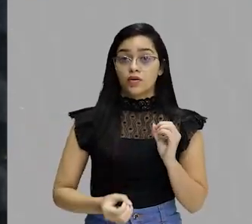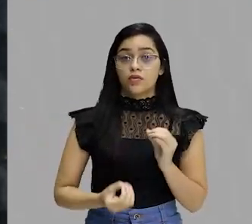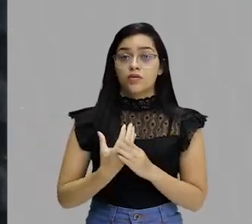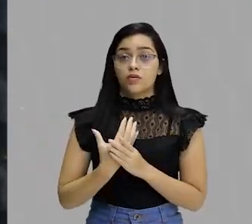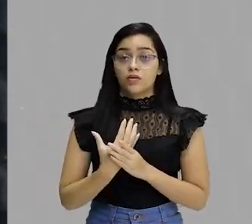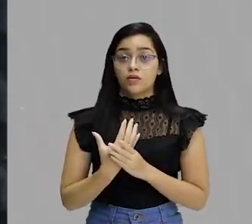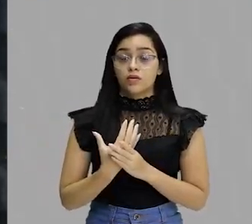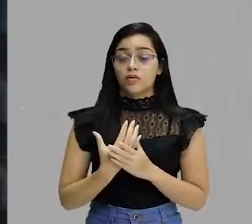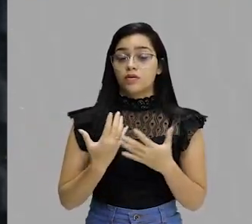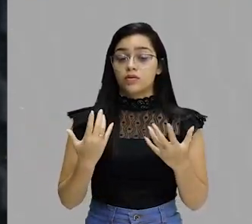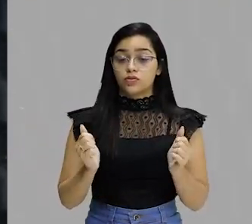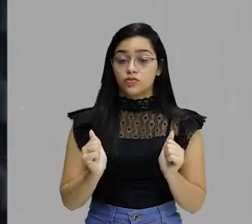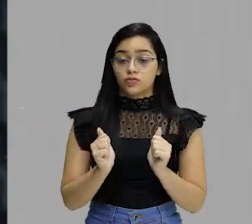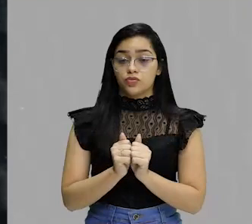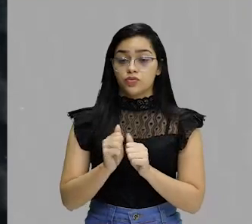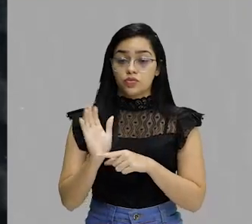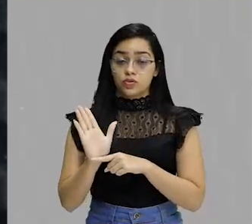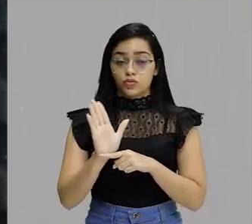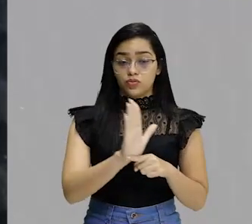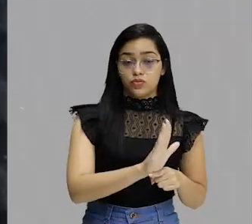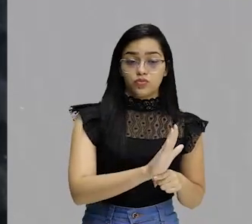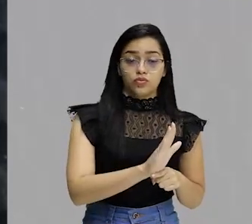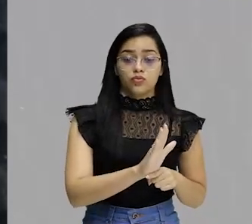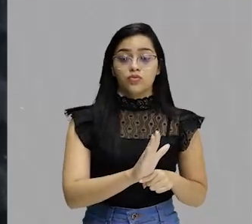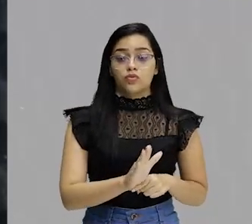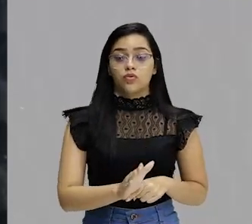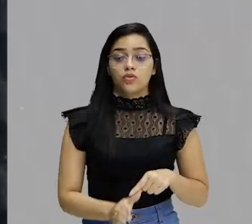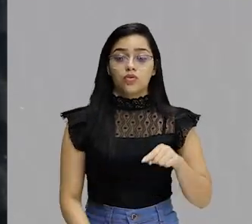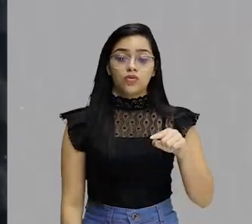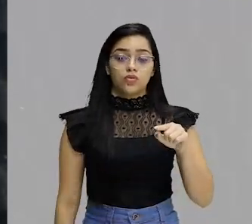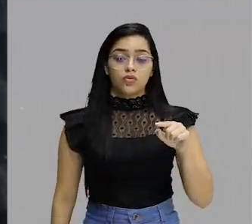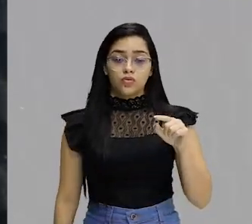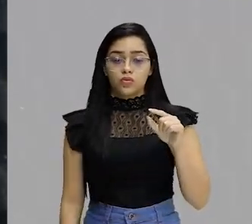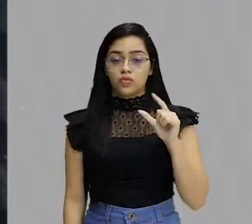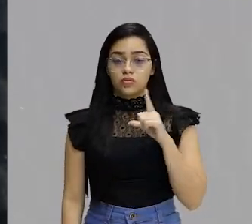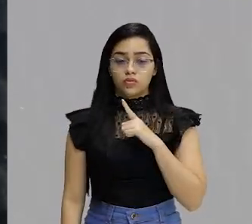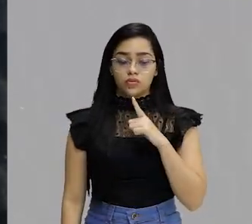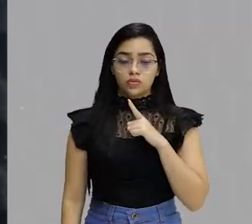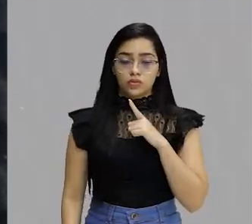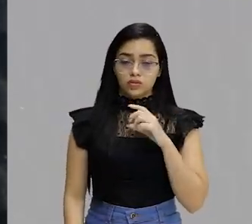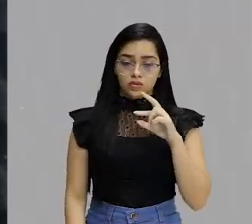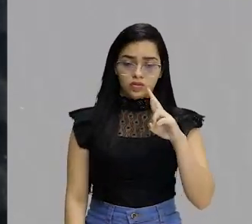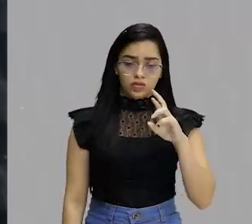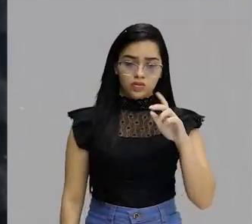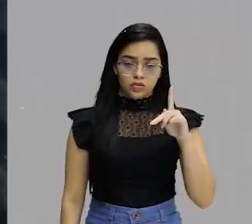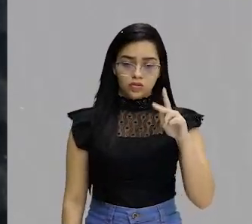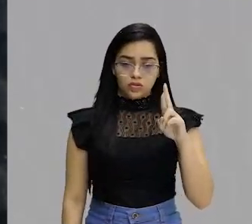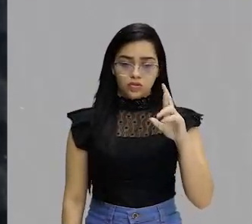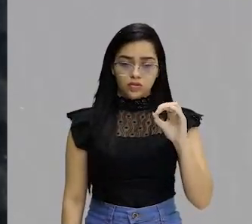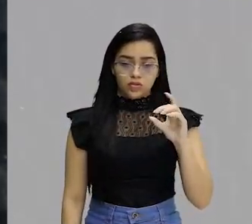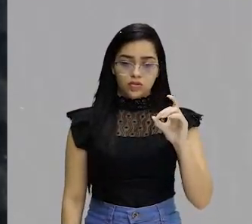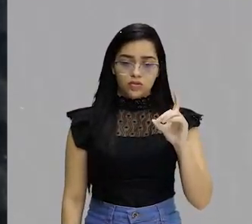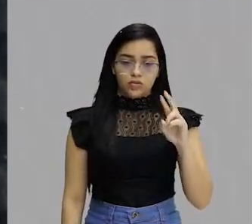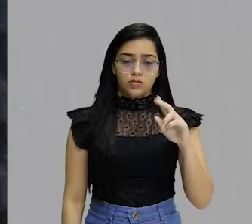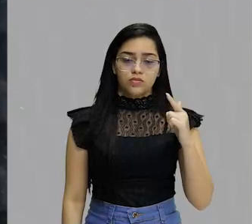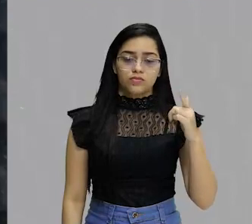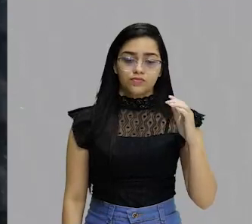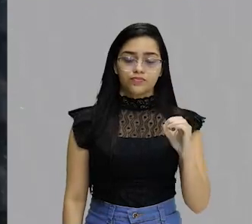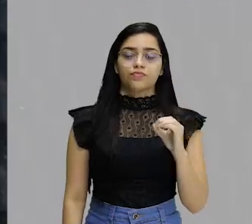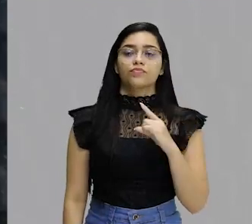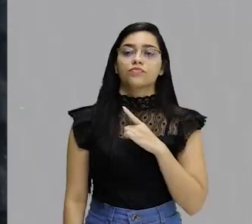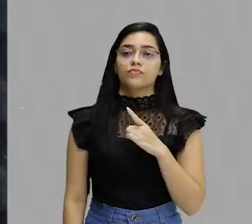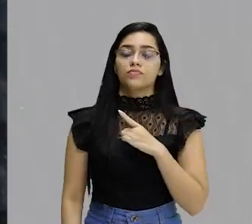produzem essas sementes com o auxílio ali do tubo polênico durante o processo de reprodução. Então a gente diz que